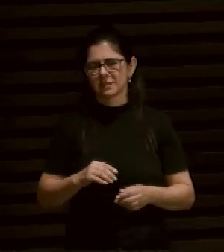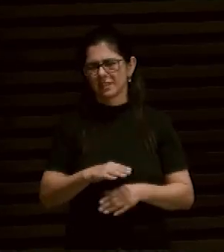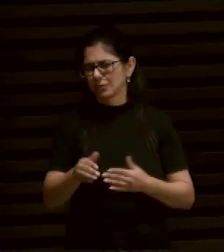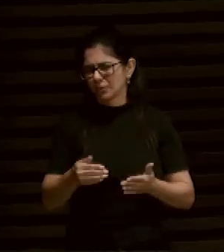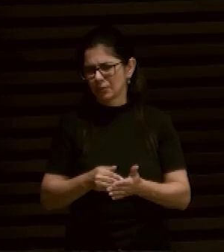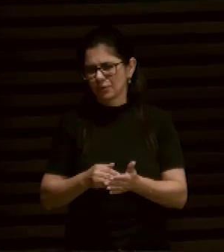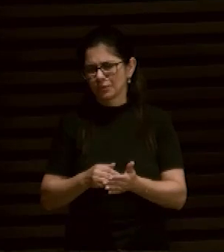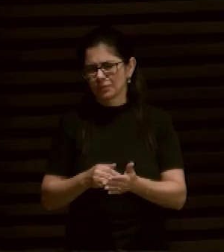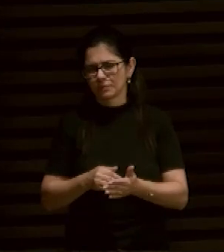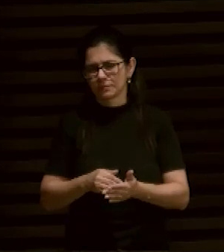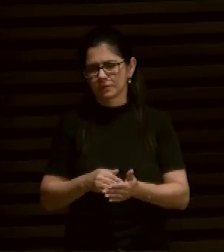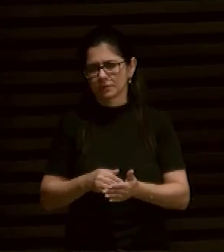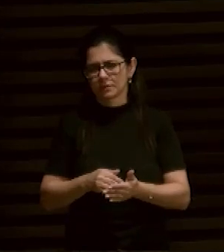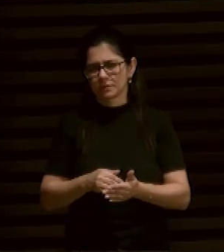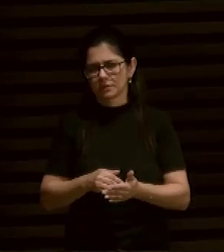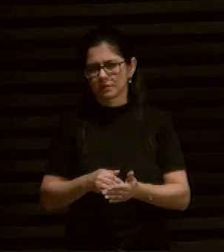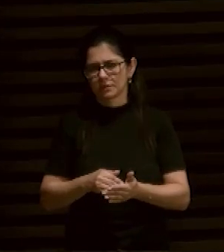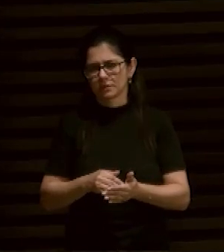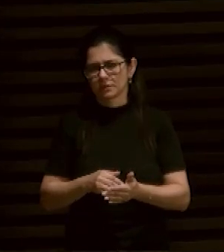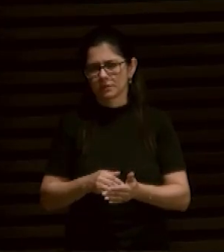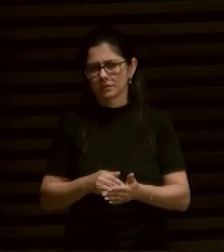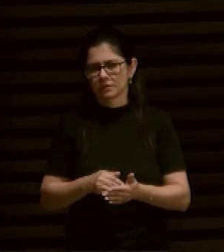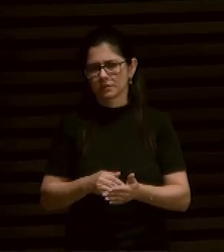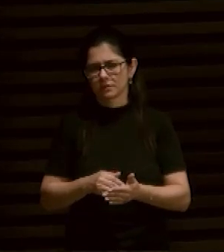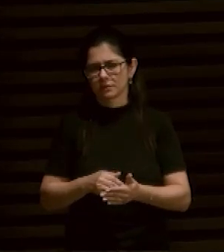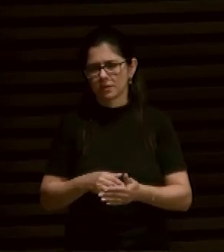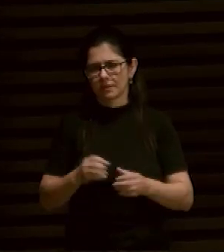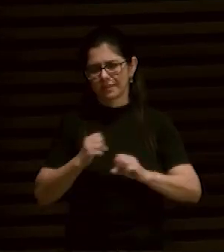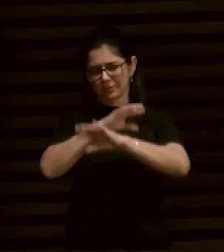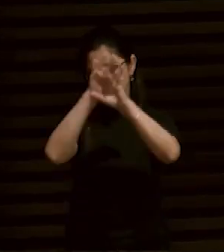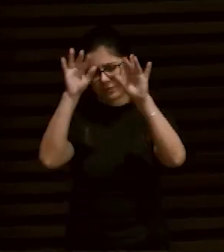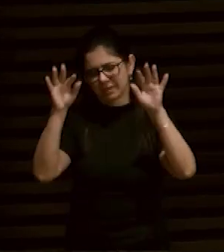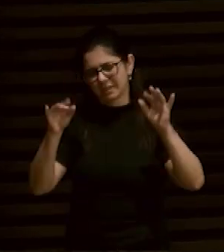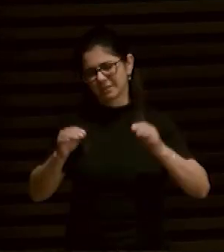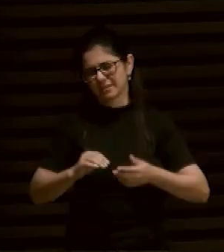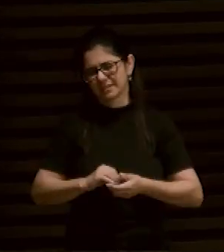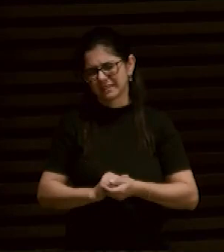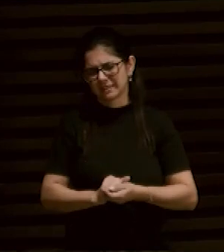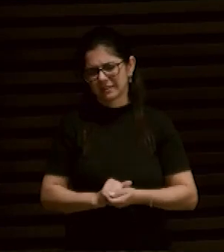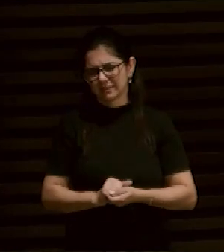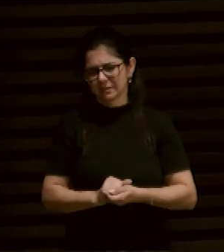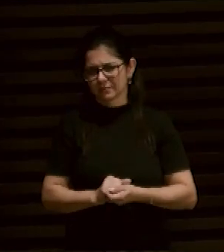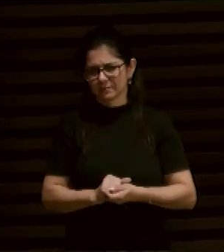Pai, seja para Te glorificar, para glorificar e exaltar o Cordeiro. É o que nós te pedimos, Pai,